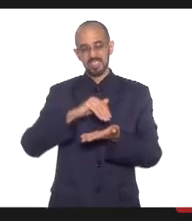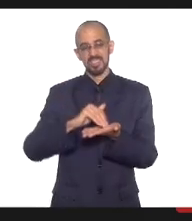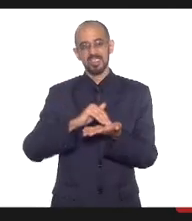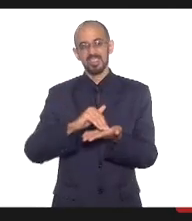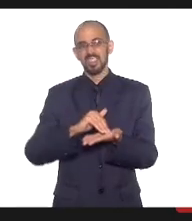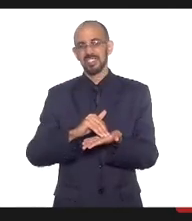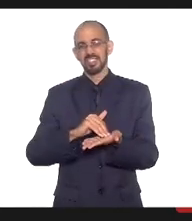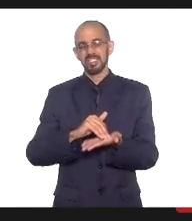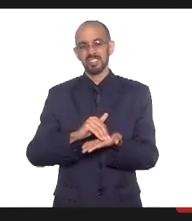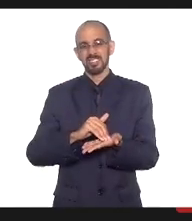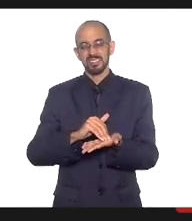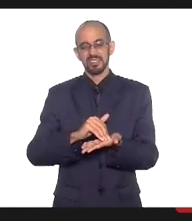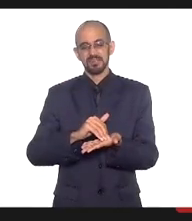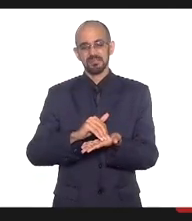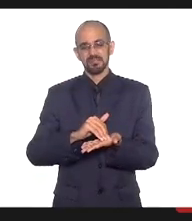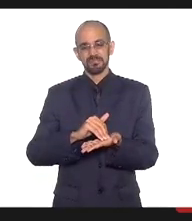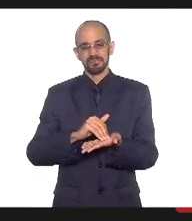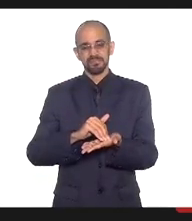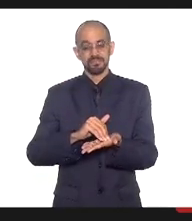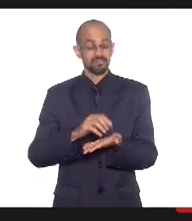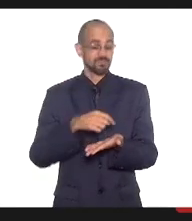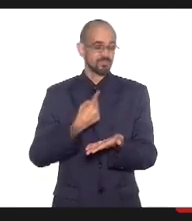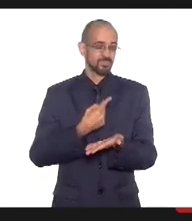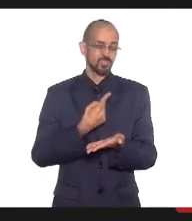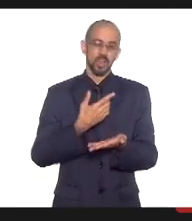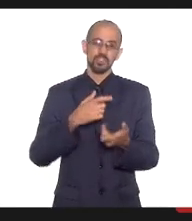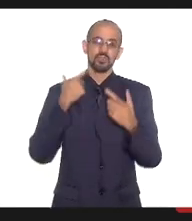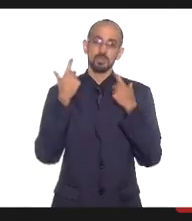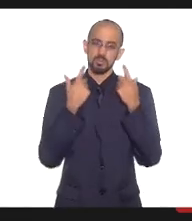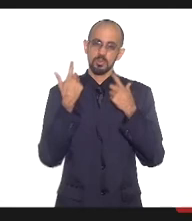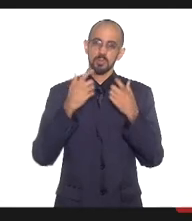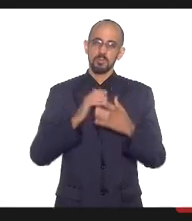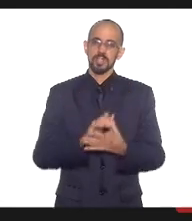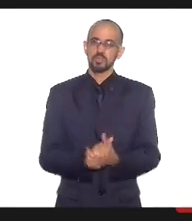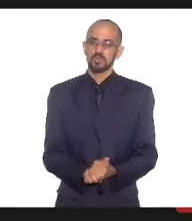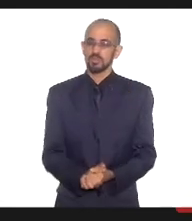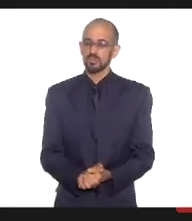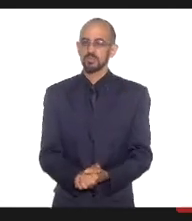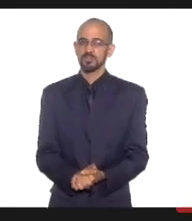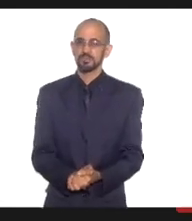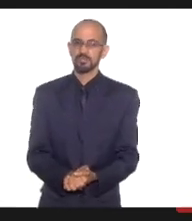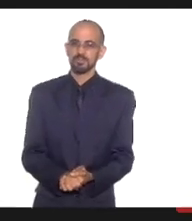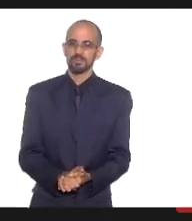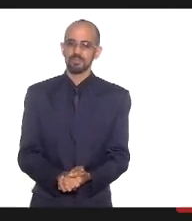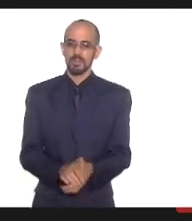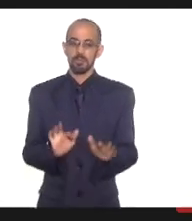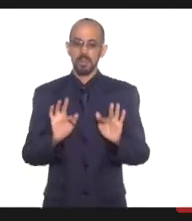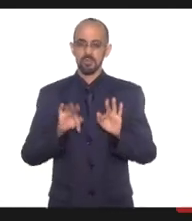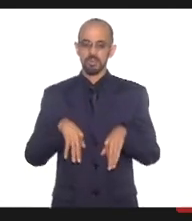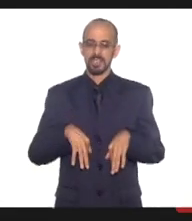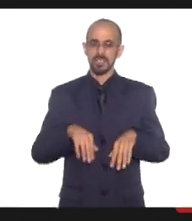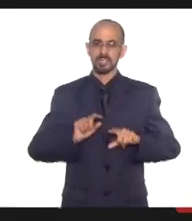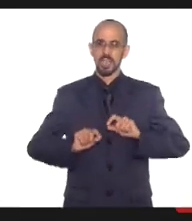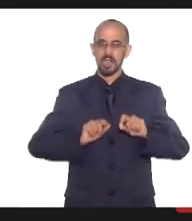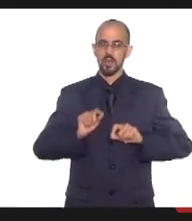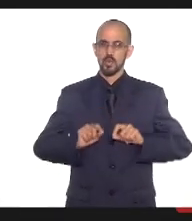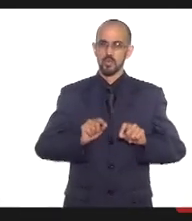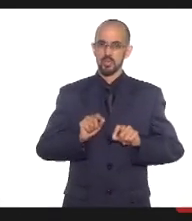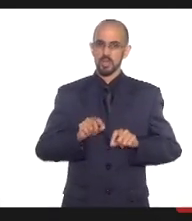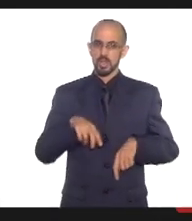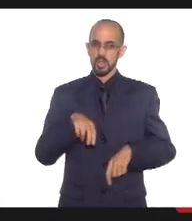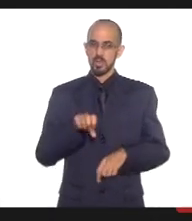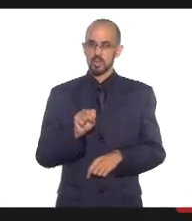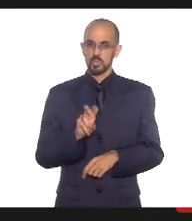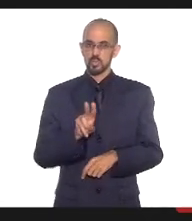assim a gente fica muito preocupado e para terminar deputada Marta a questão do